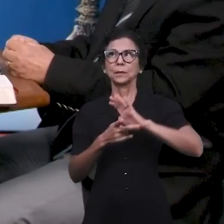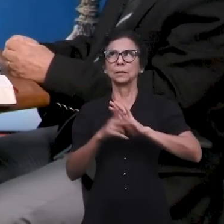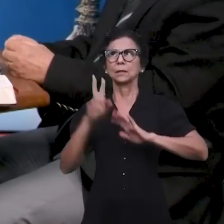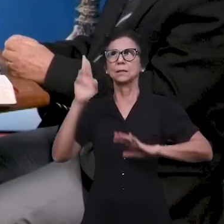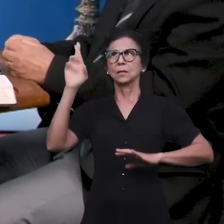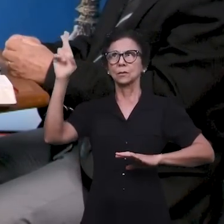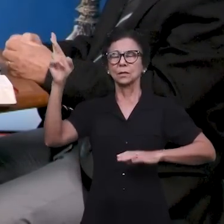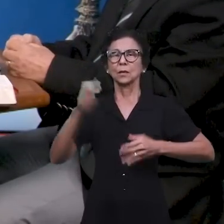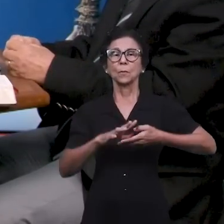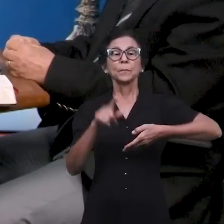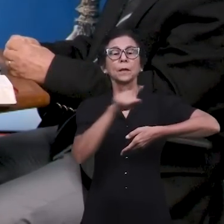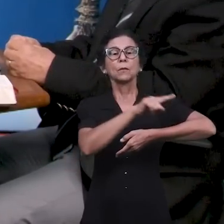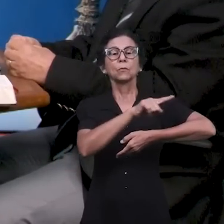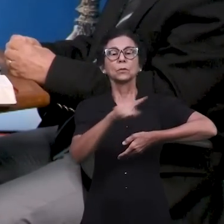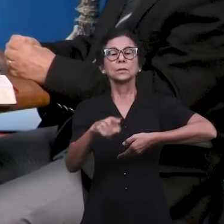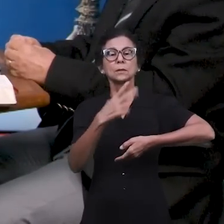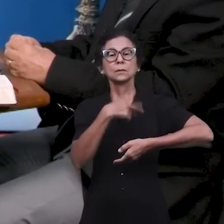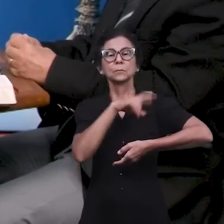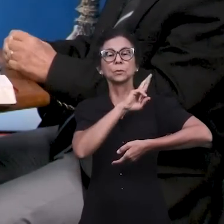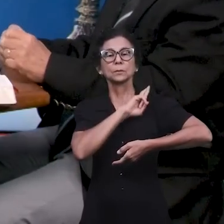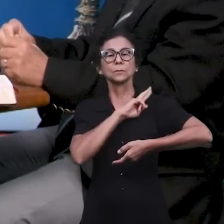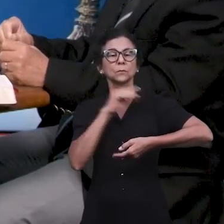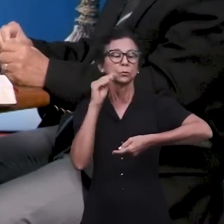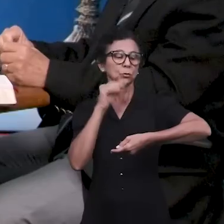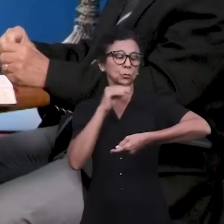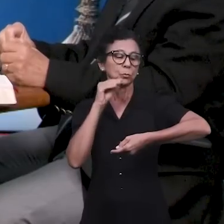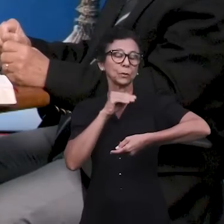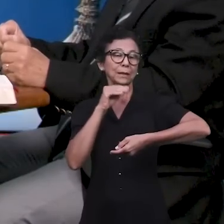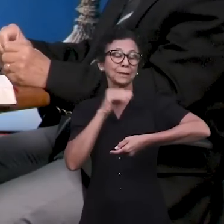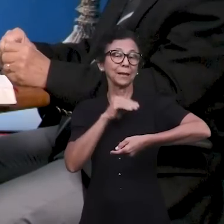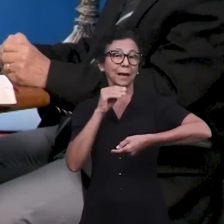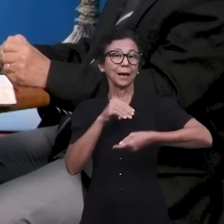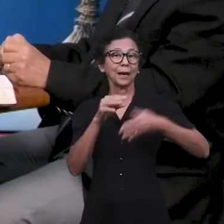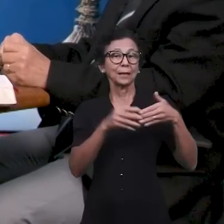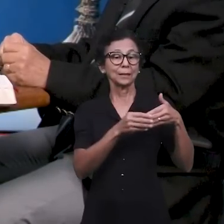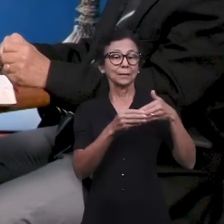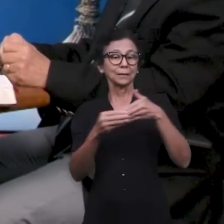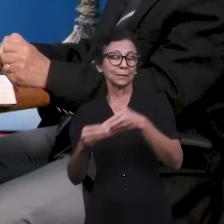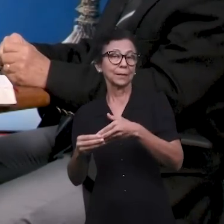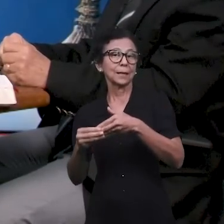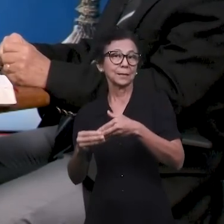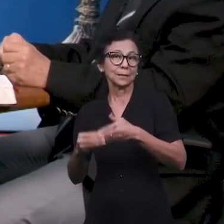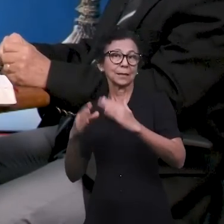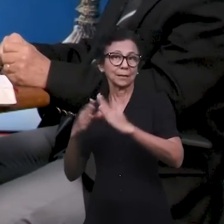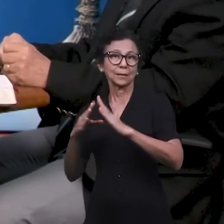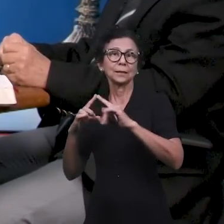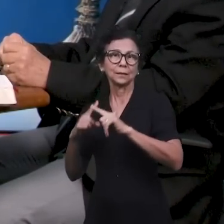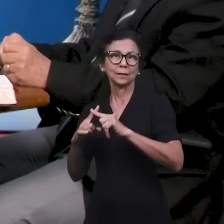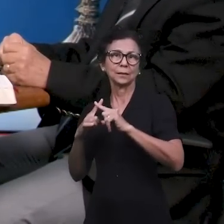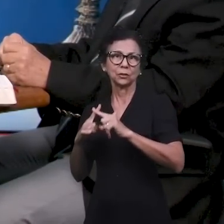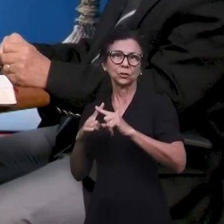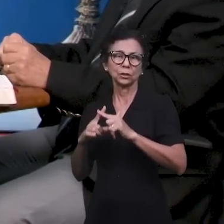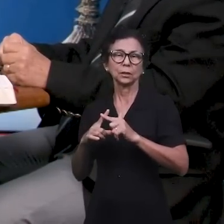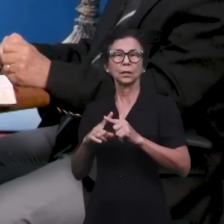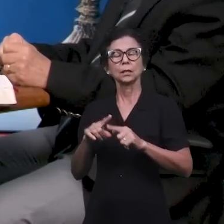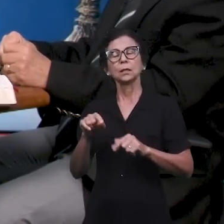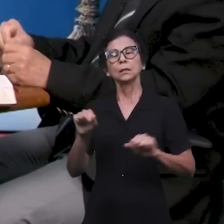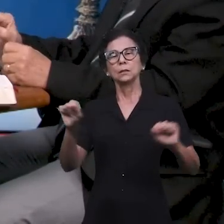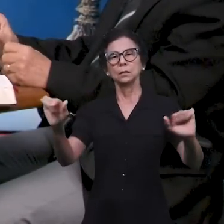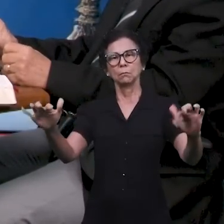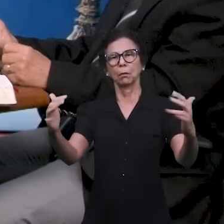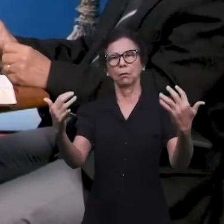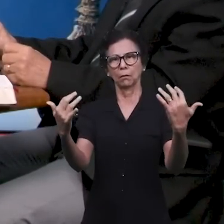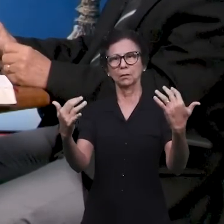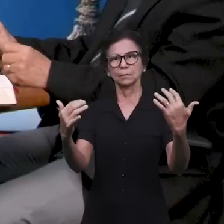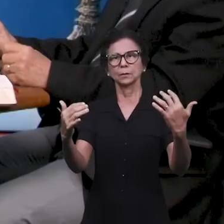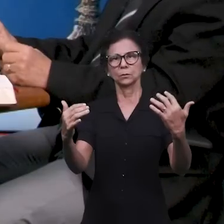ao Senhor, mas vocês têm a responsabilidade de trazê-la sempre na presença e mostrando à igreja o